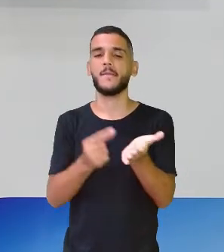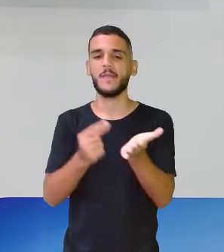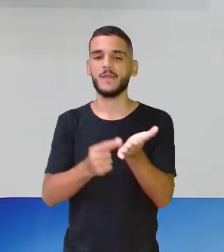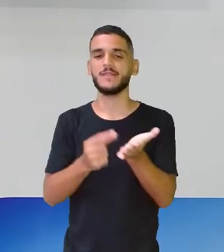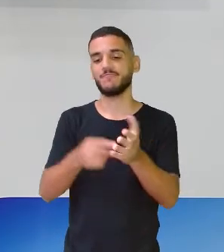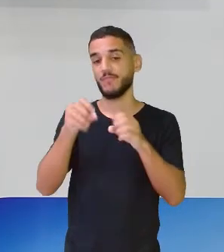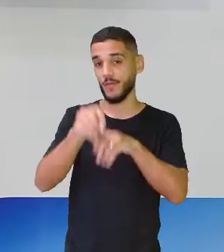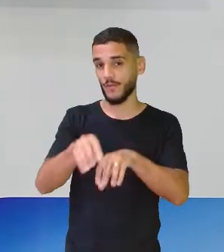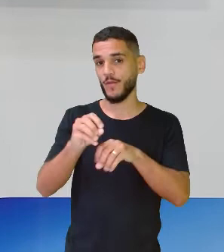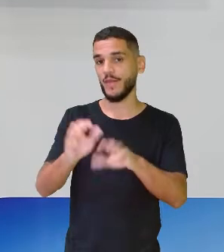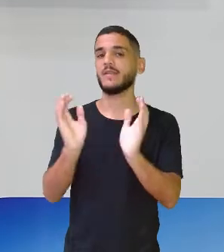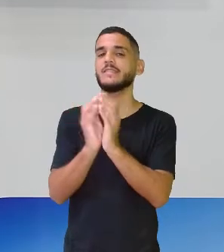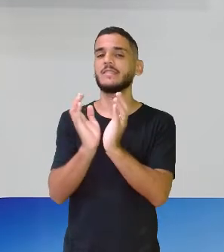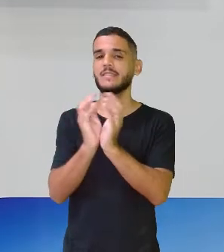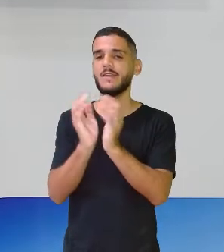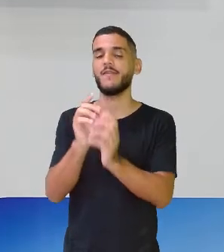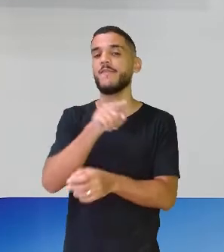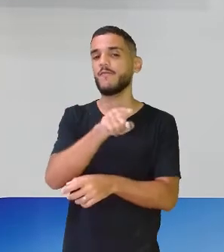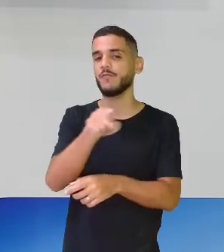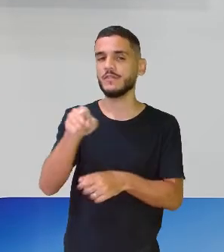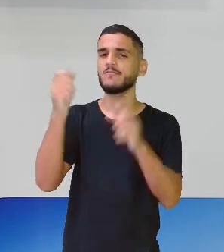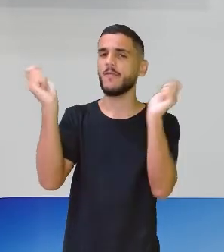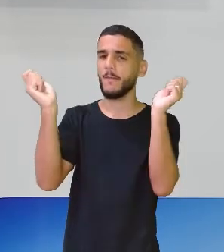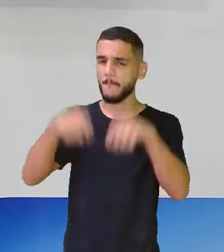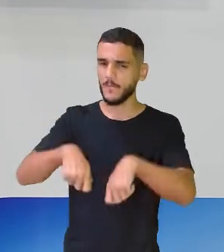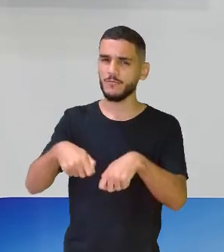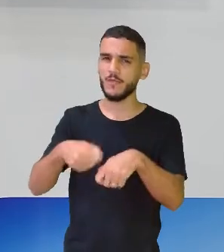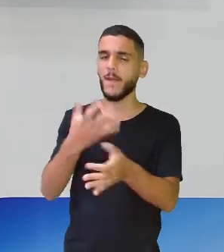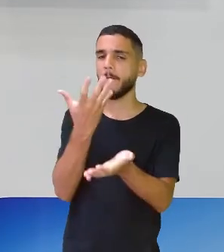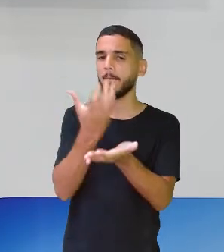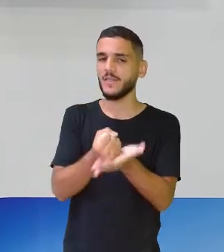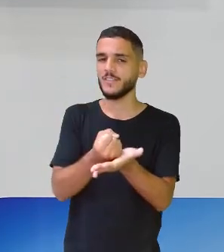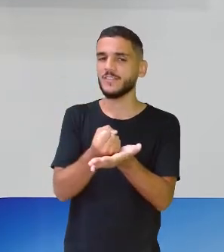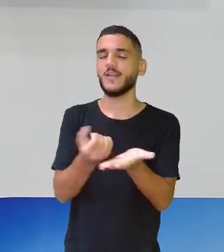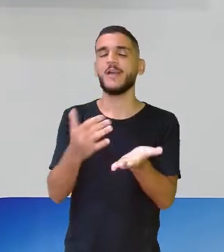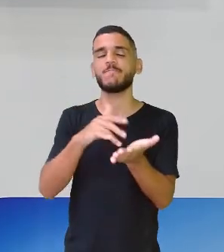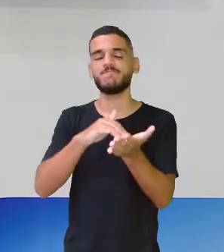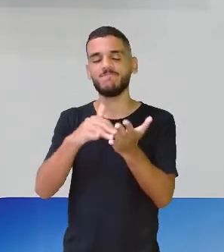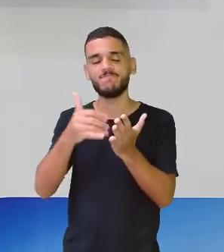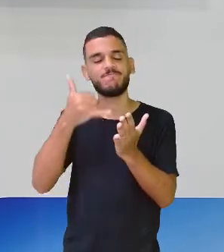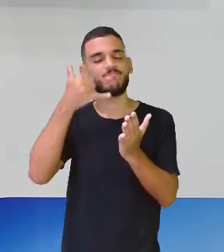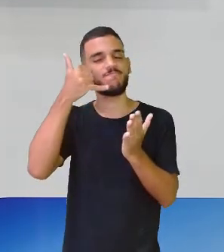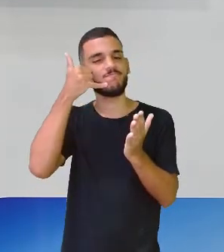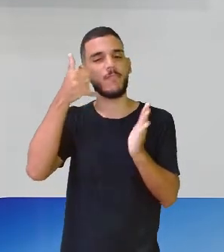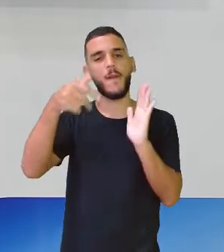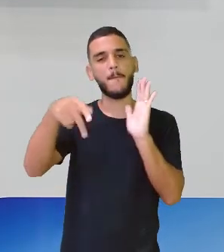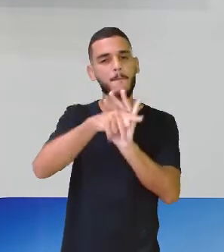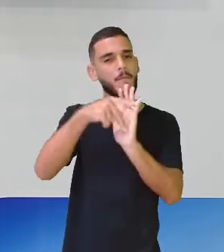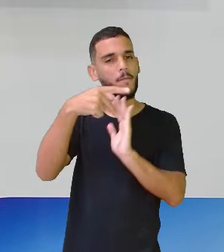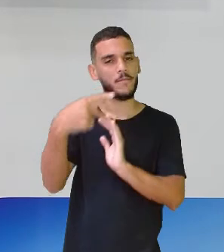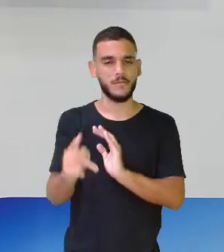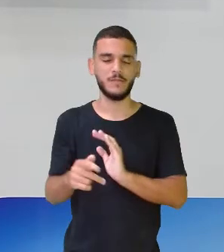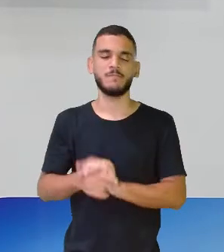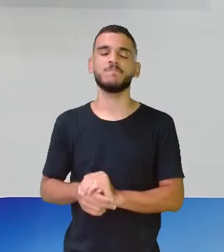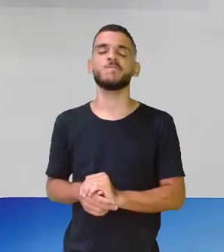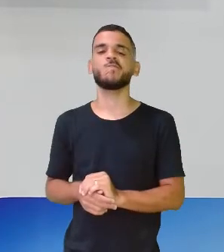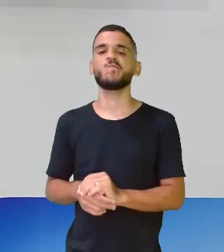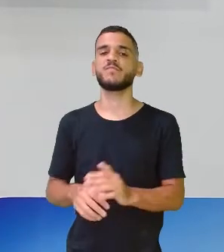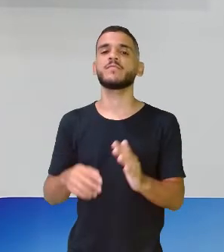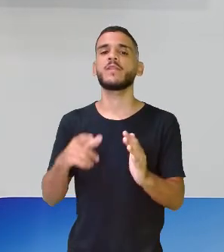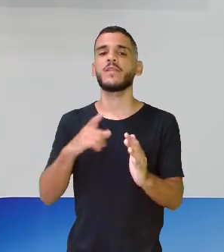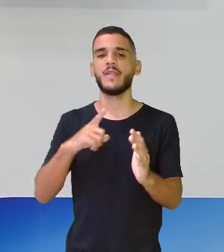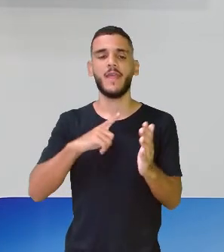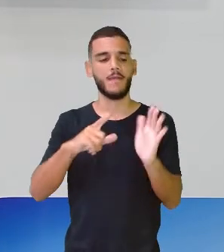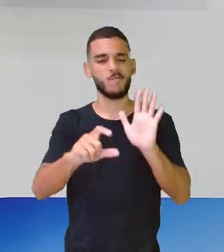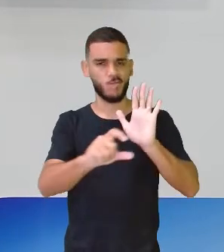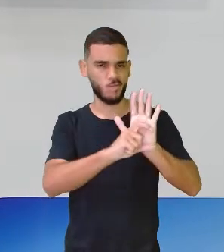Educa Recife, que você pode baixar aí no smartphone, no seu celular. Se não tem QR Code na